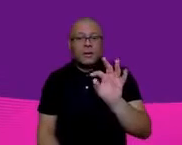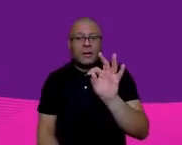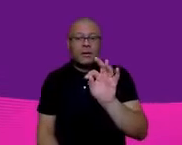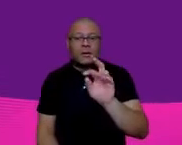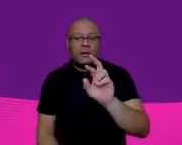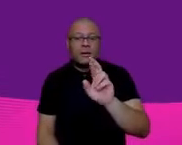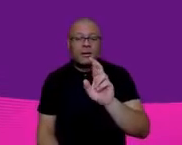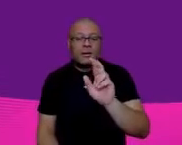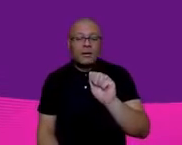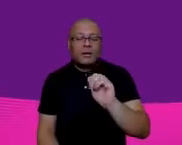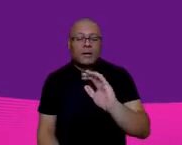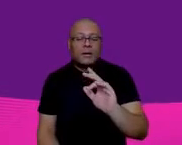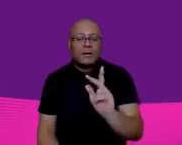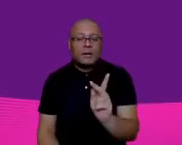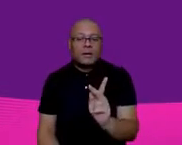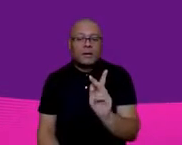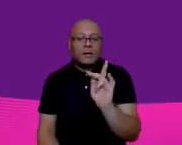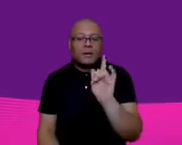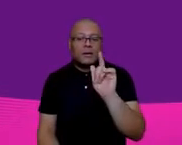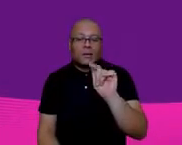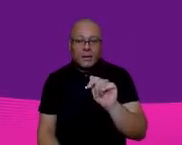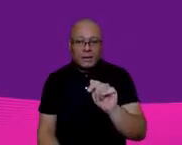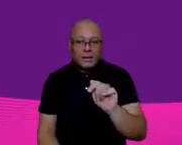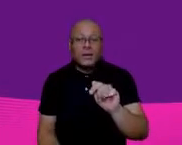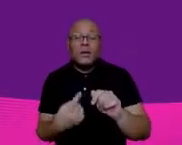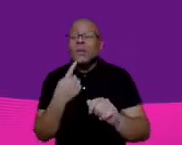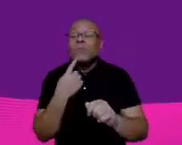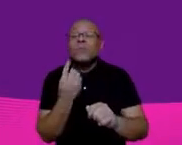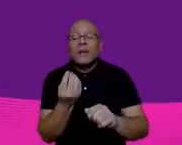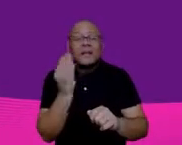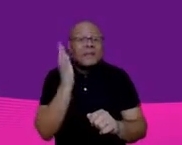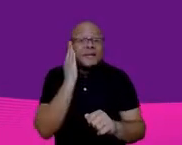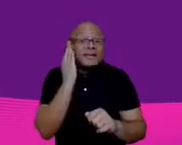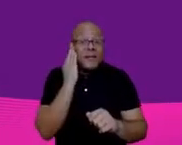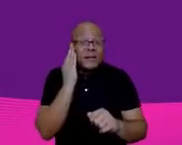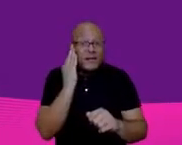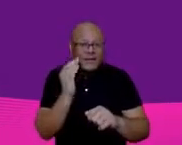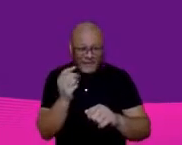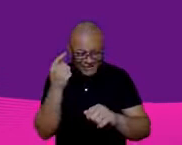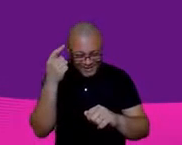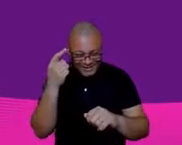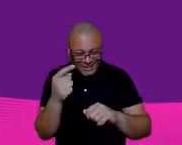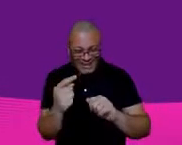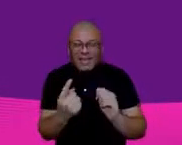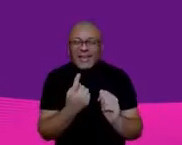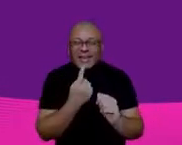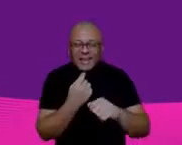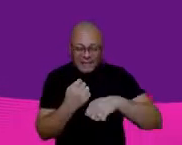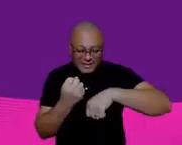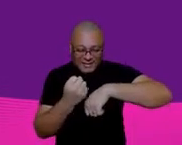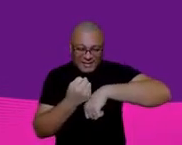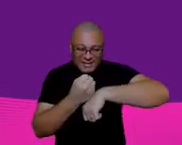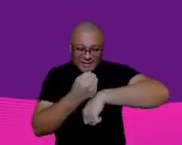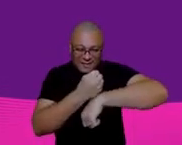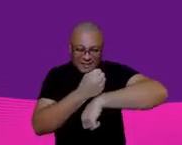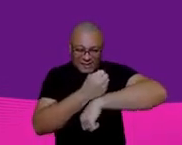implante. A gente coloca um implante sobre o outro para ter certeza que não há um cenário de deslizamento e ele se encaixa